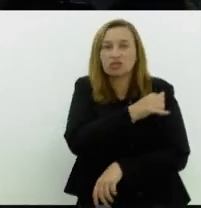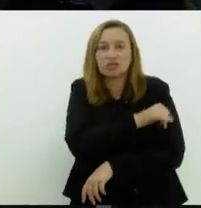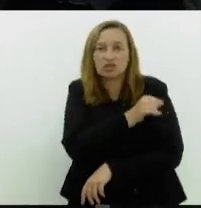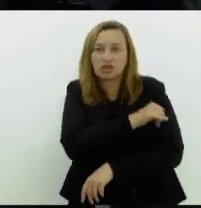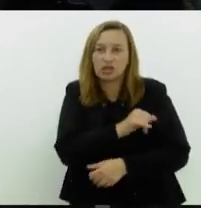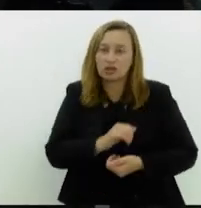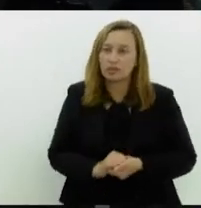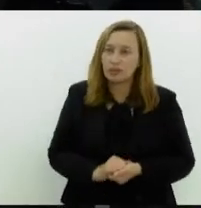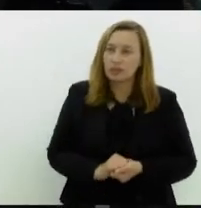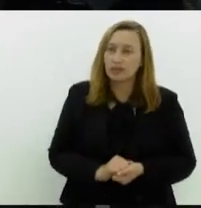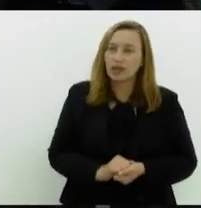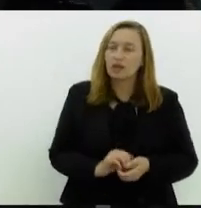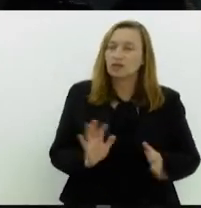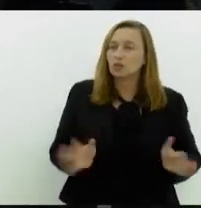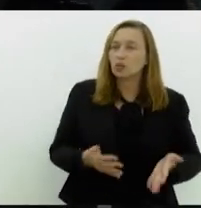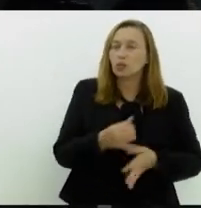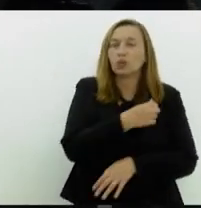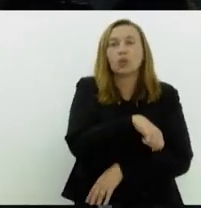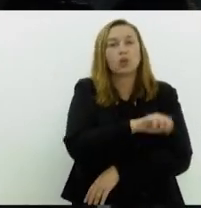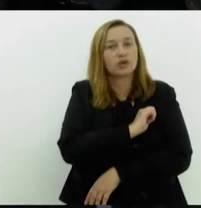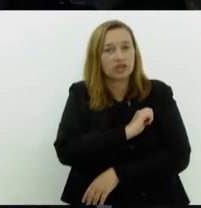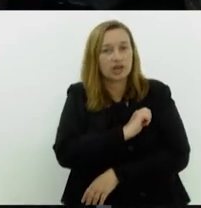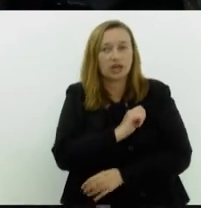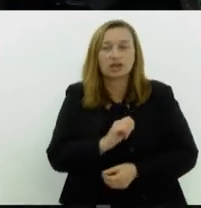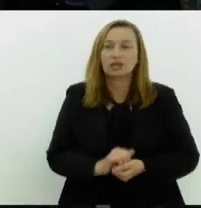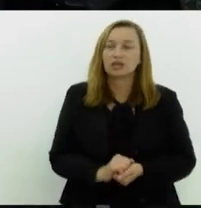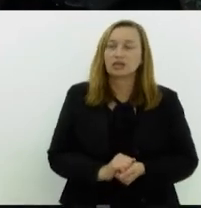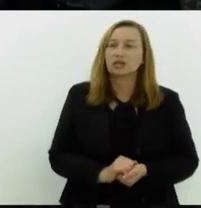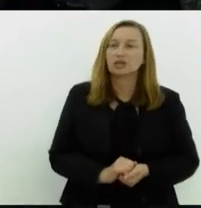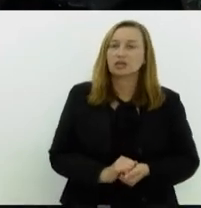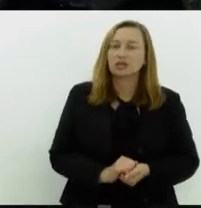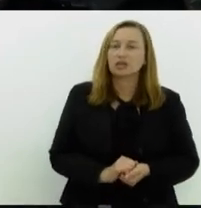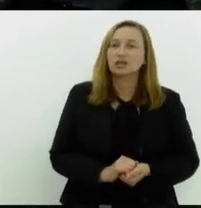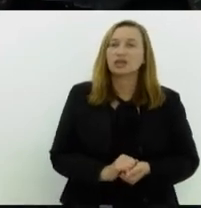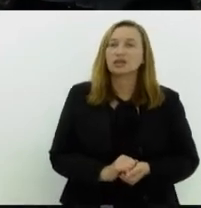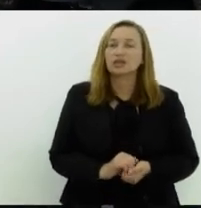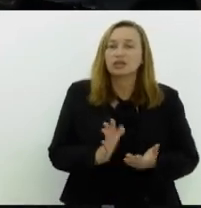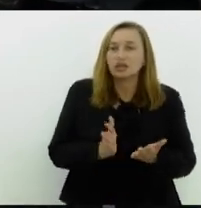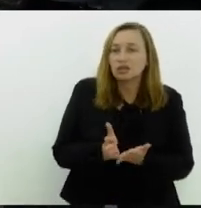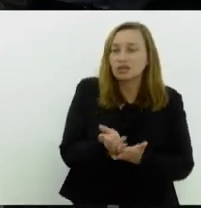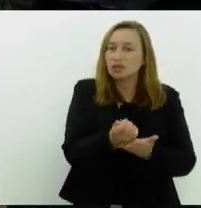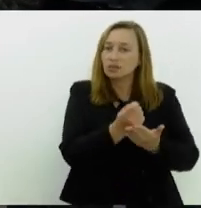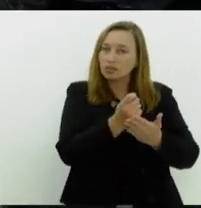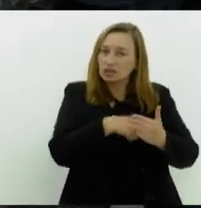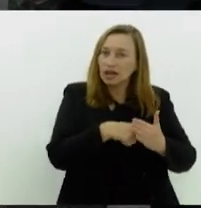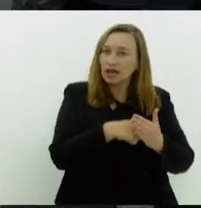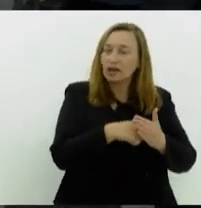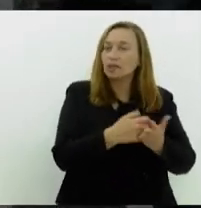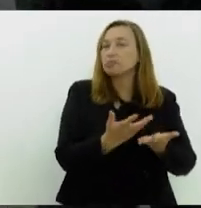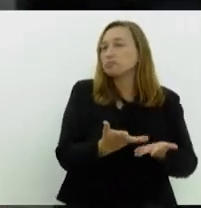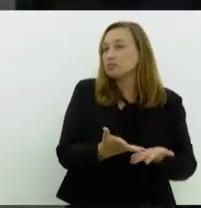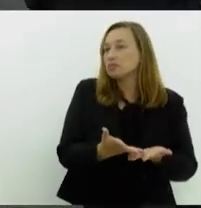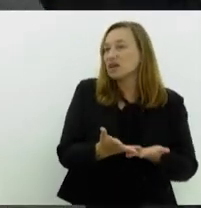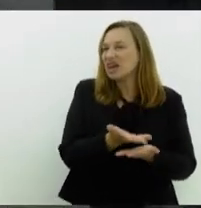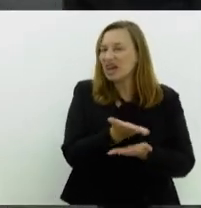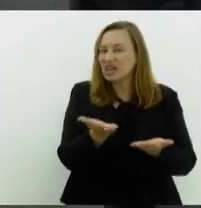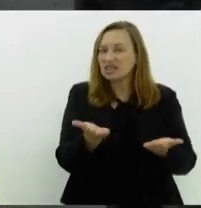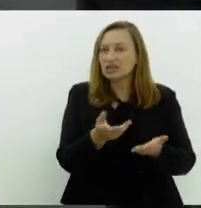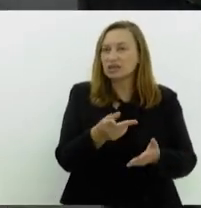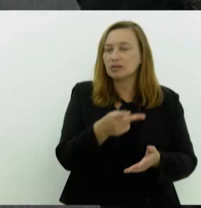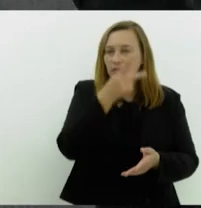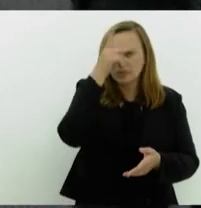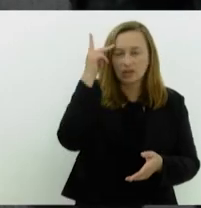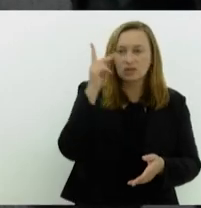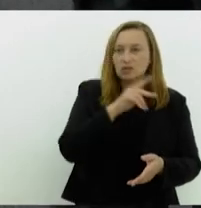conceder incentivos fiscais e benefícios de natureza tributária para essas pessoas jurídicas. E